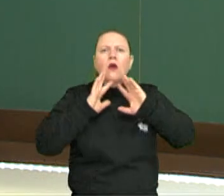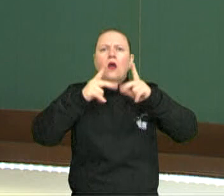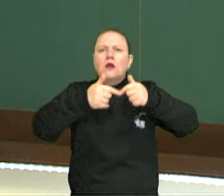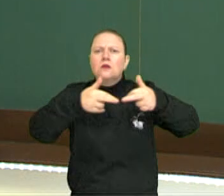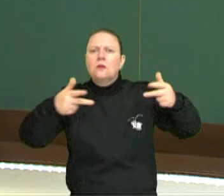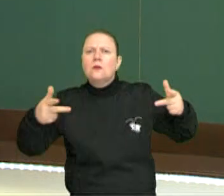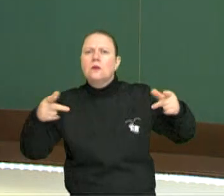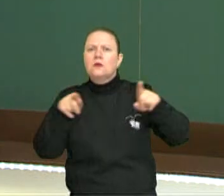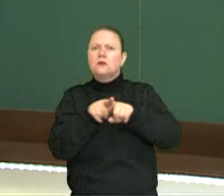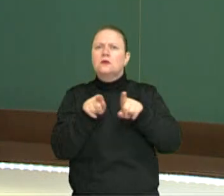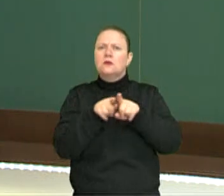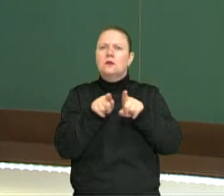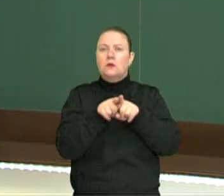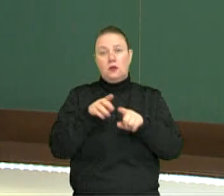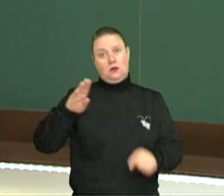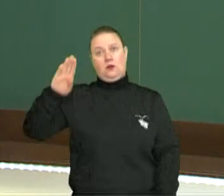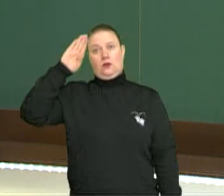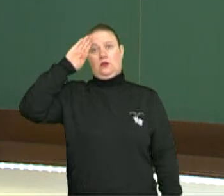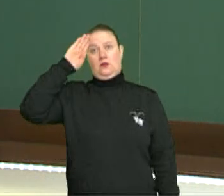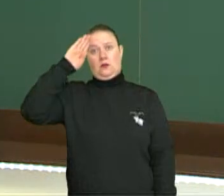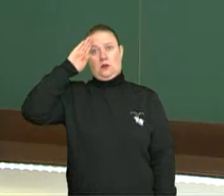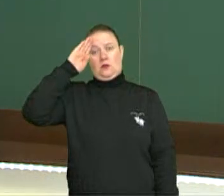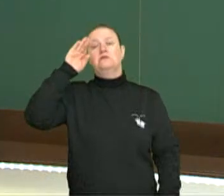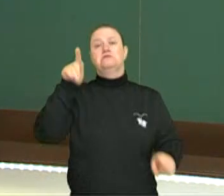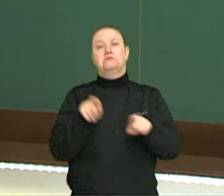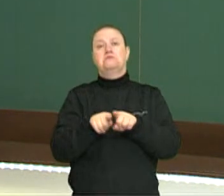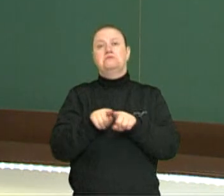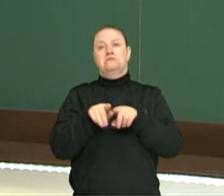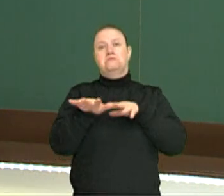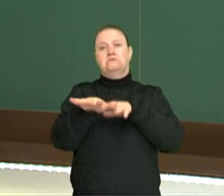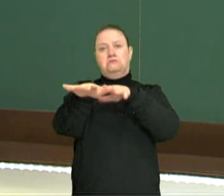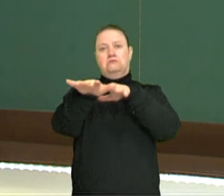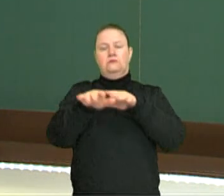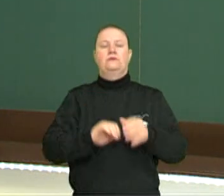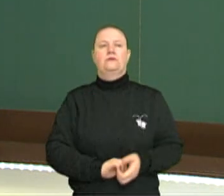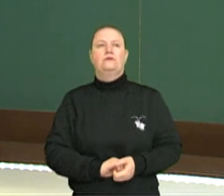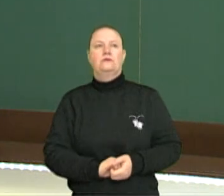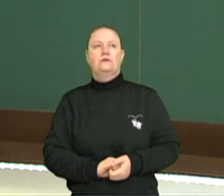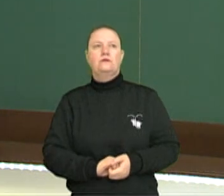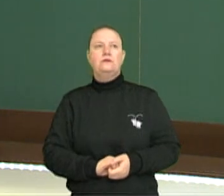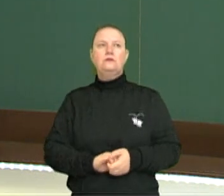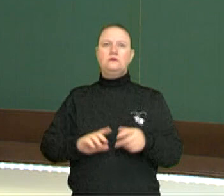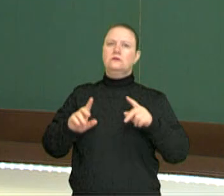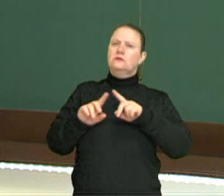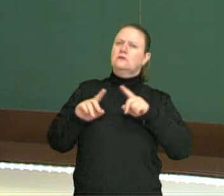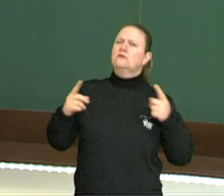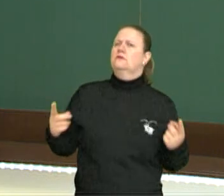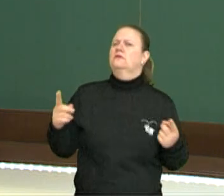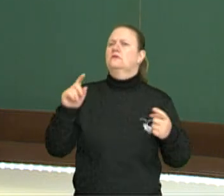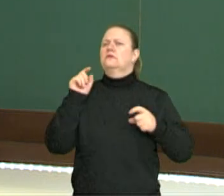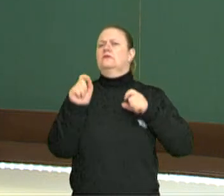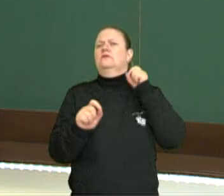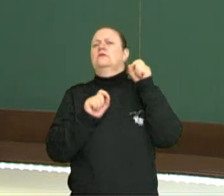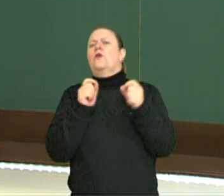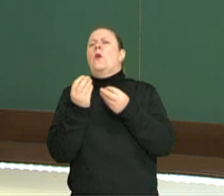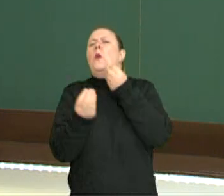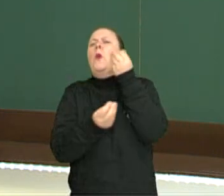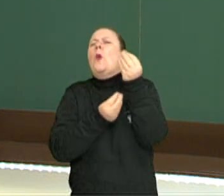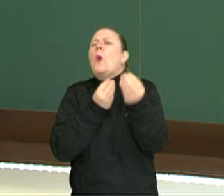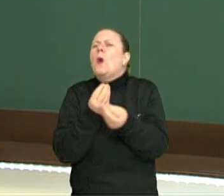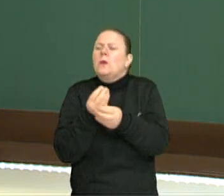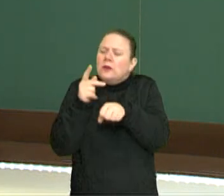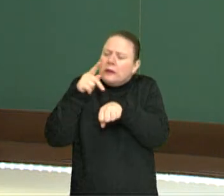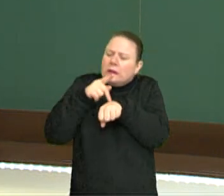táticas aí de militares e de caça também. Ok, mas o que mantém a pedra em